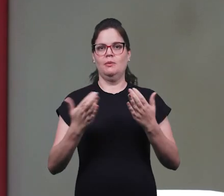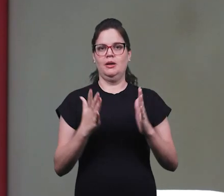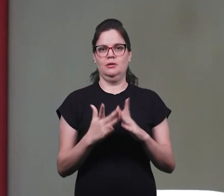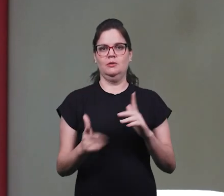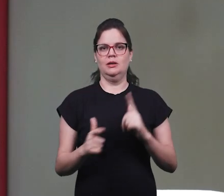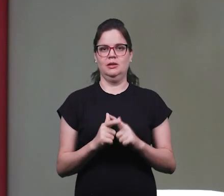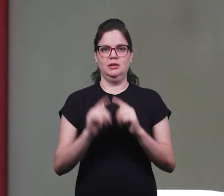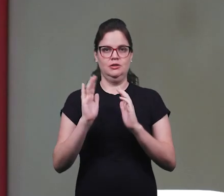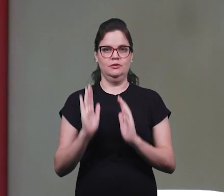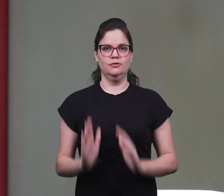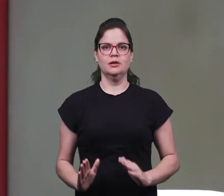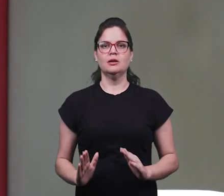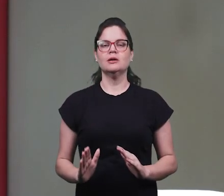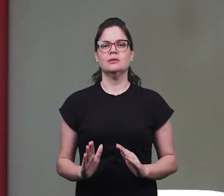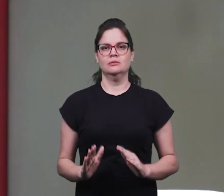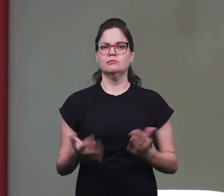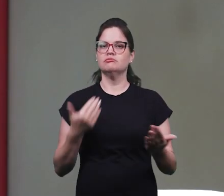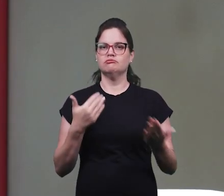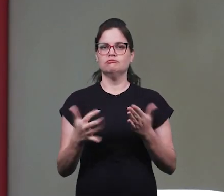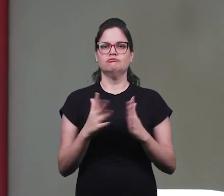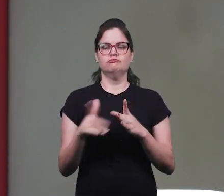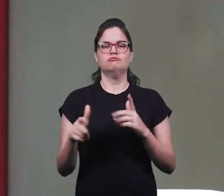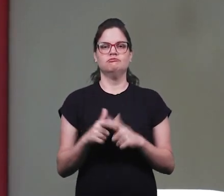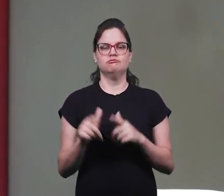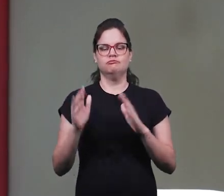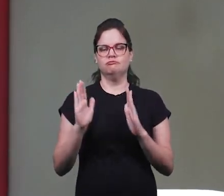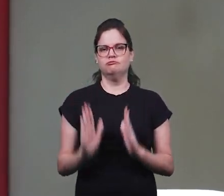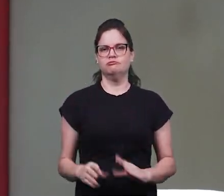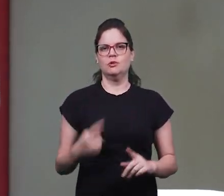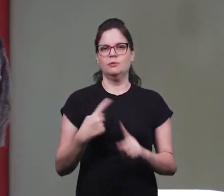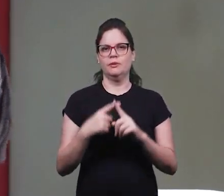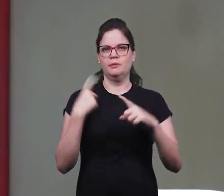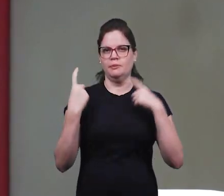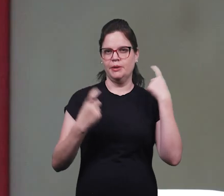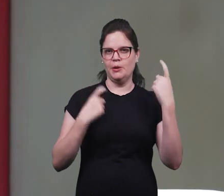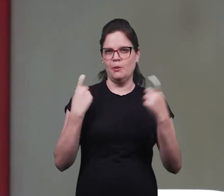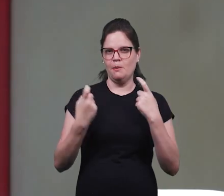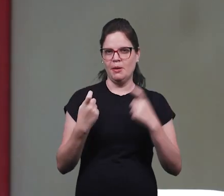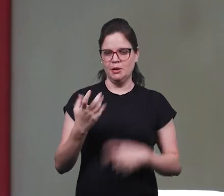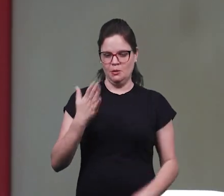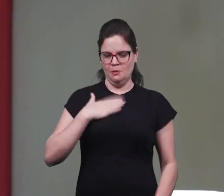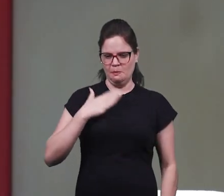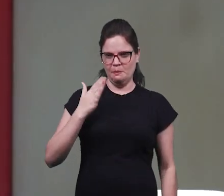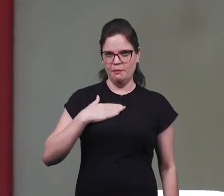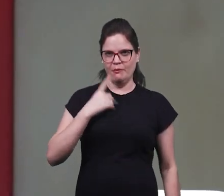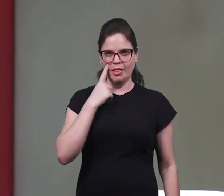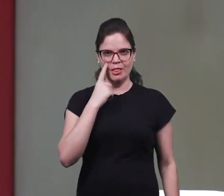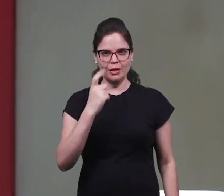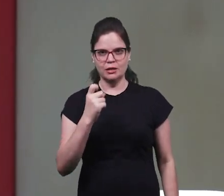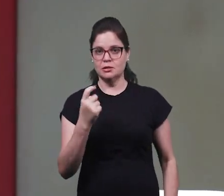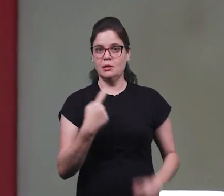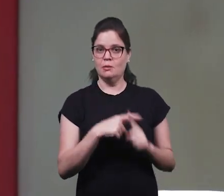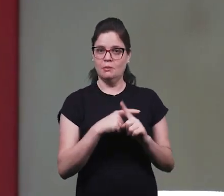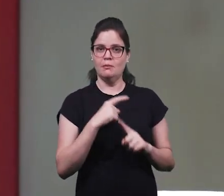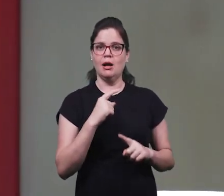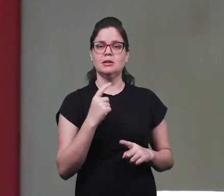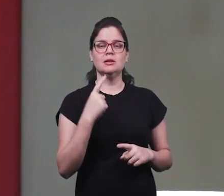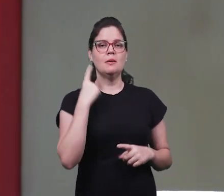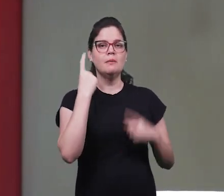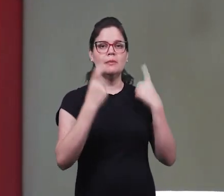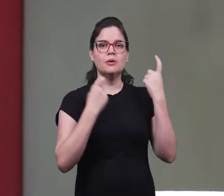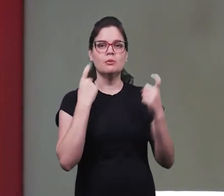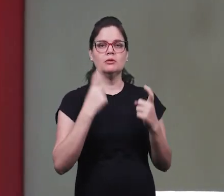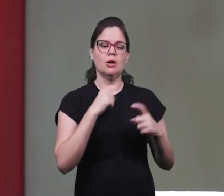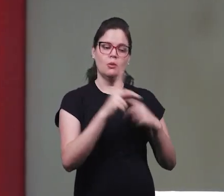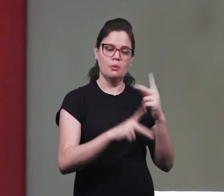Porque ela não preocupou com os valores dela, mas o valor do seu povo, né? A igreja está preocupada com isso nessa hora. E a Esther,